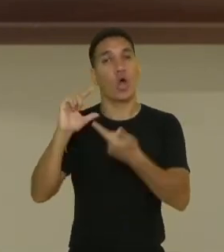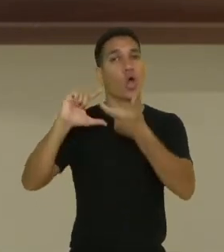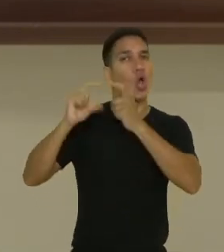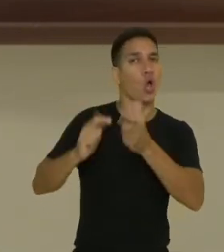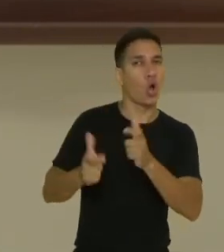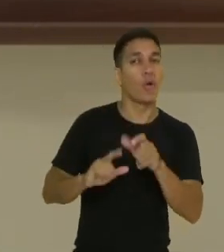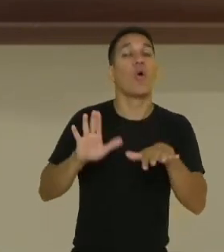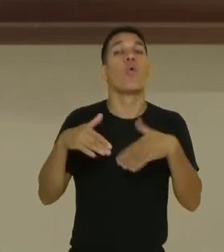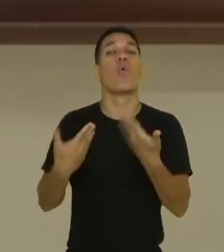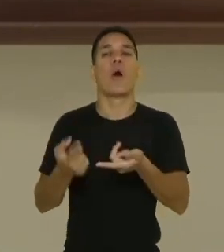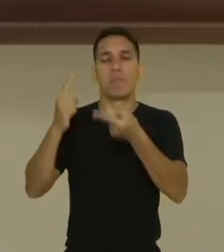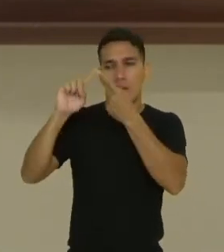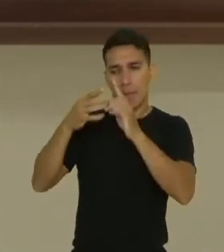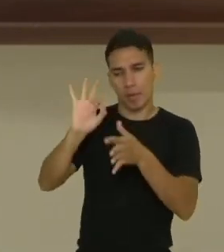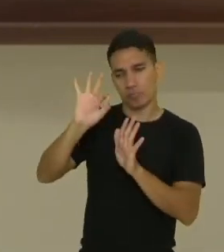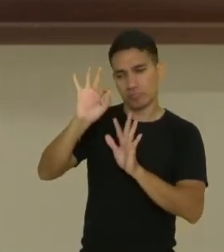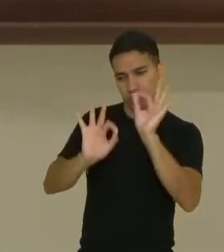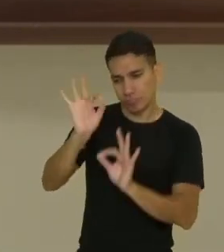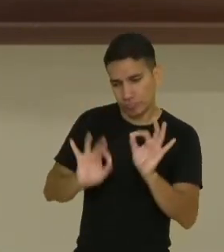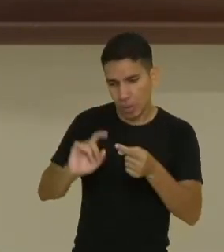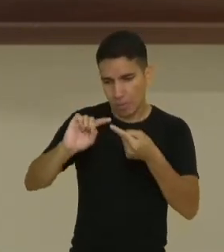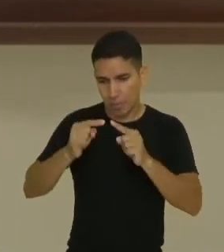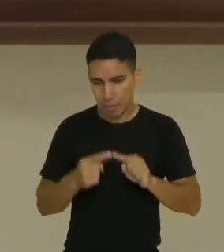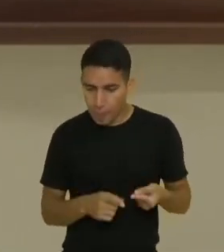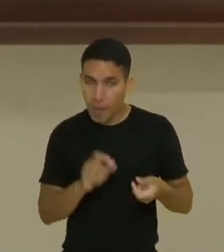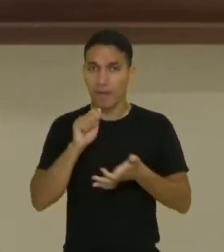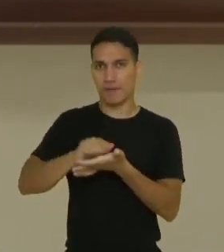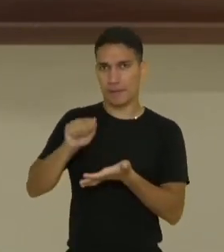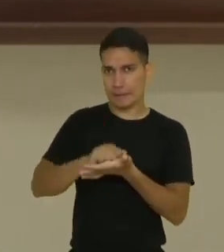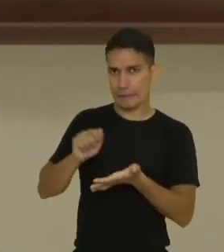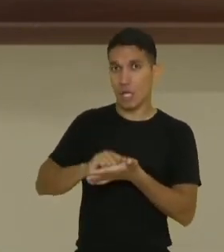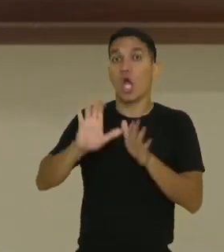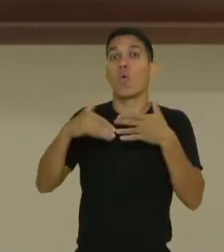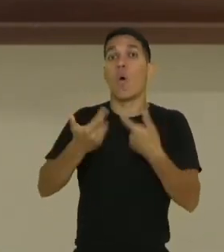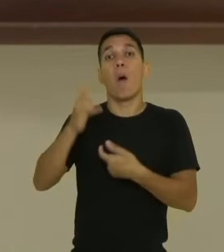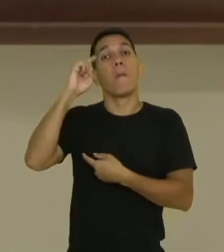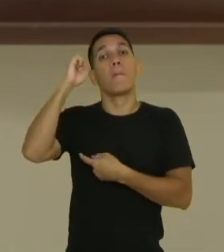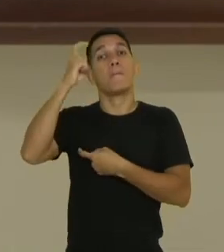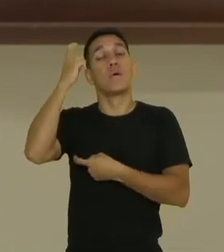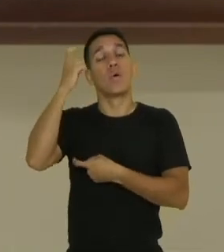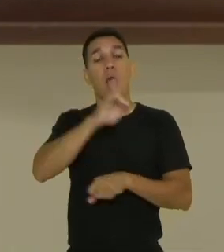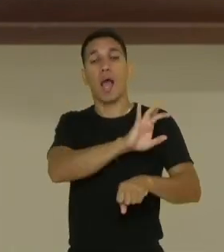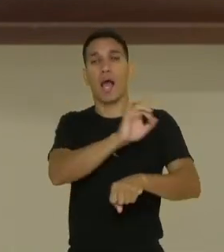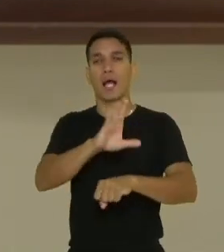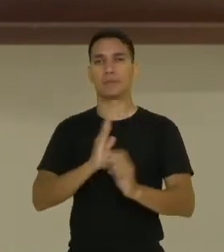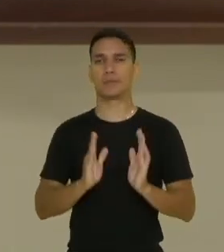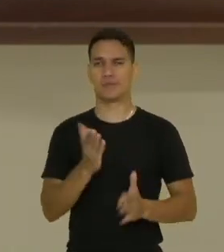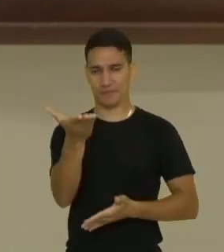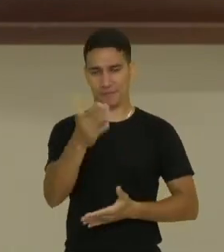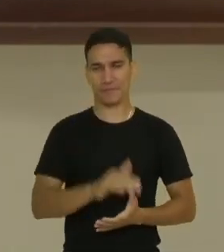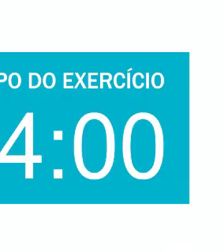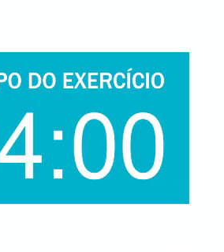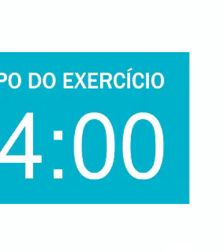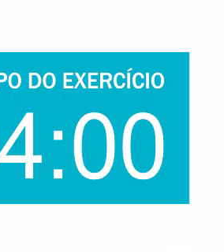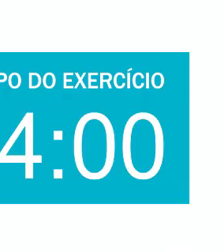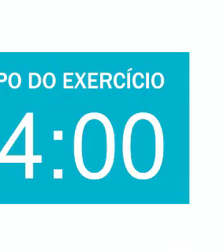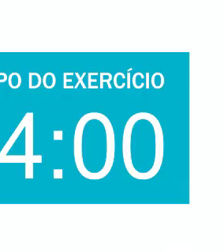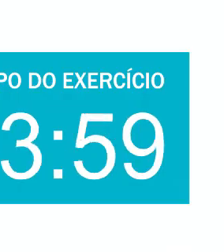esse mapa mental e coloque também qual a principal preocupação de cada período, certo? Vamos lá, é com você.